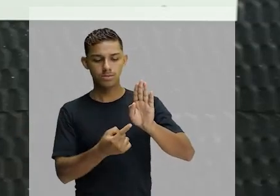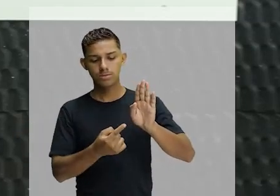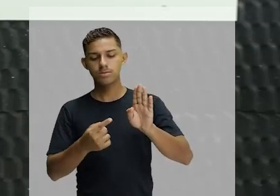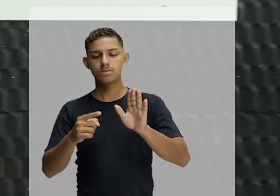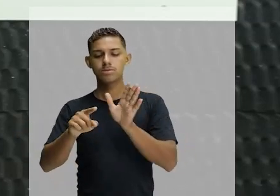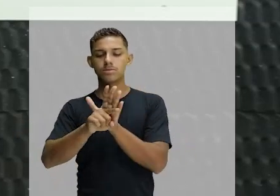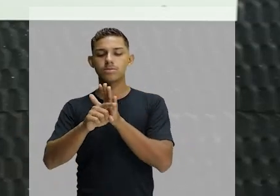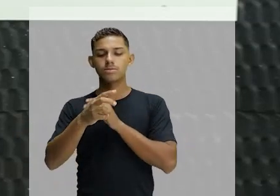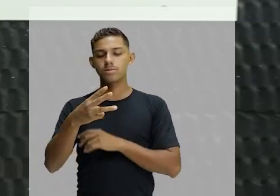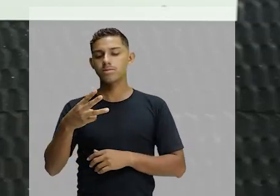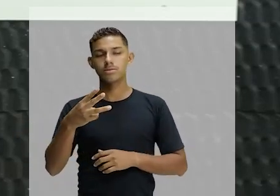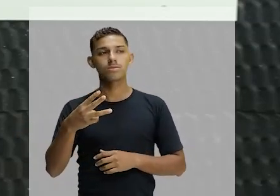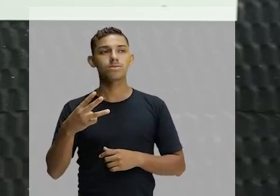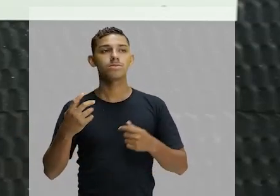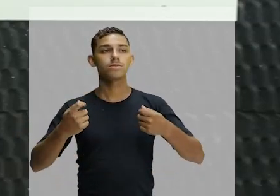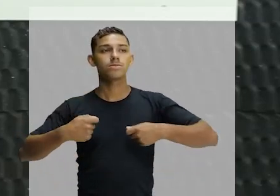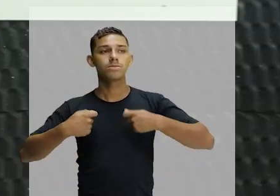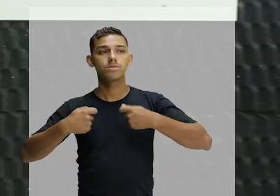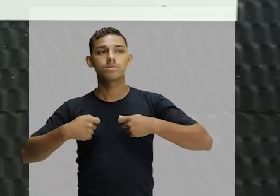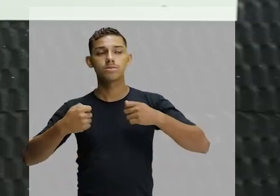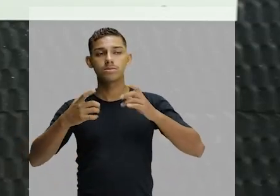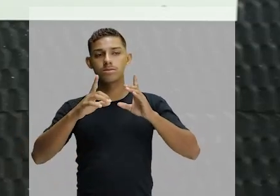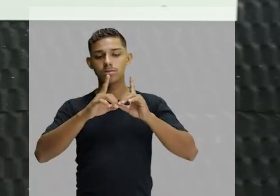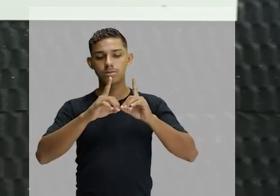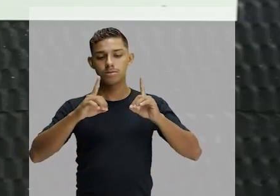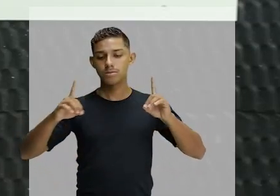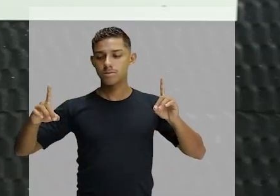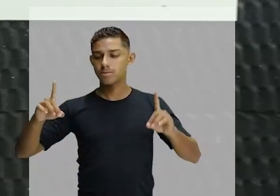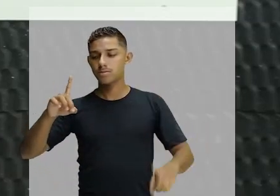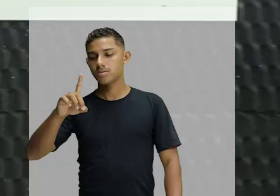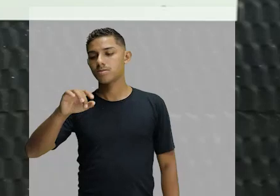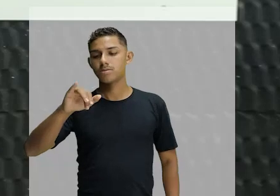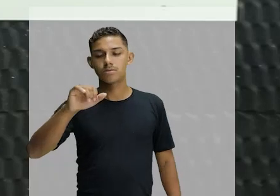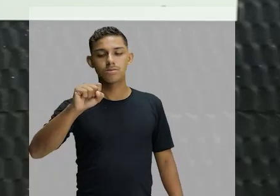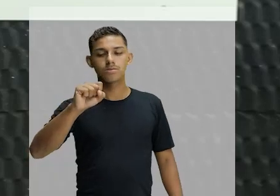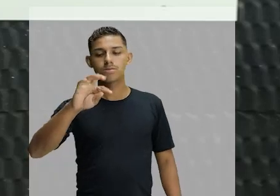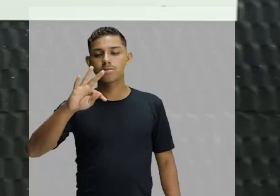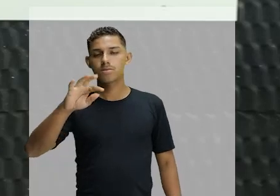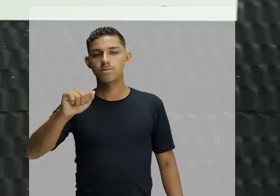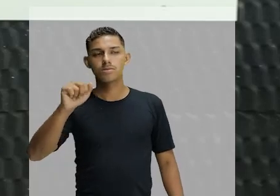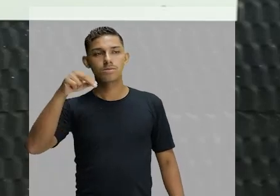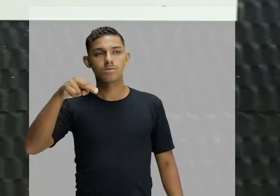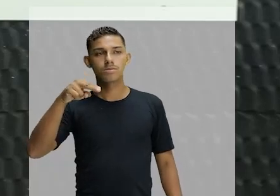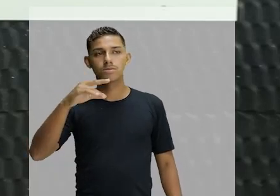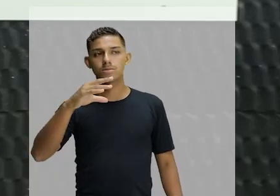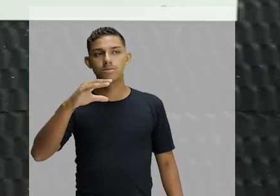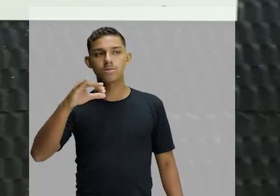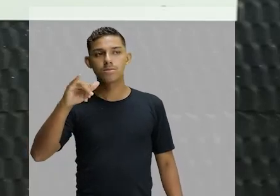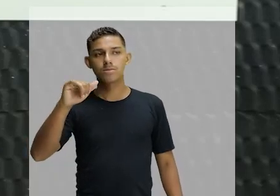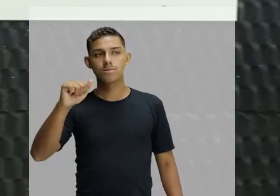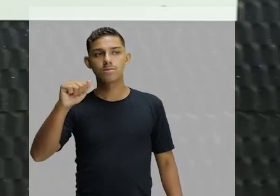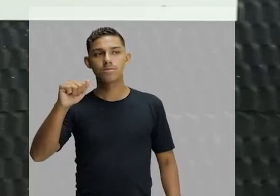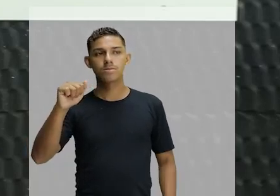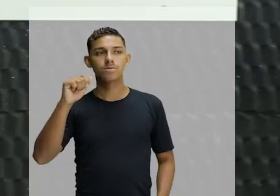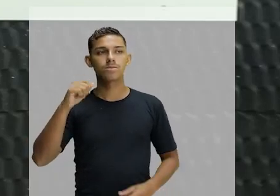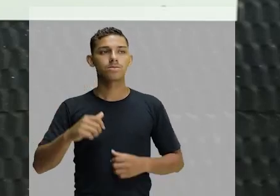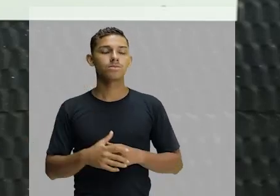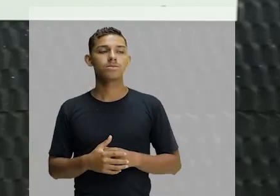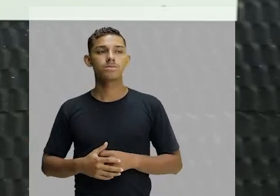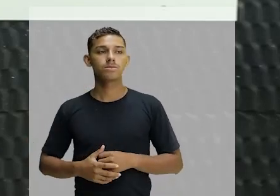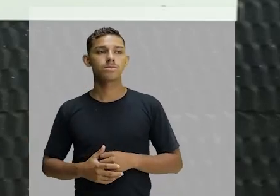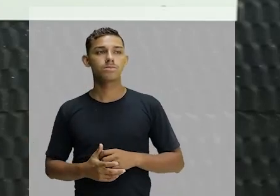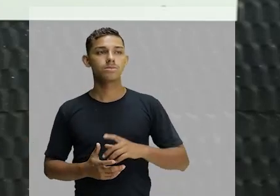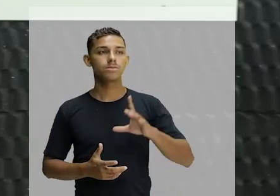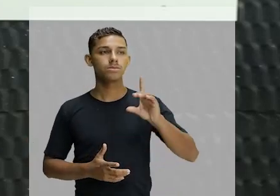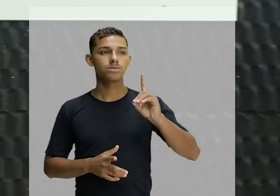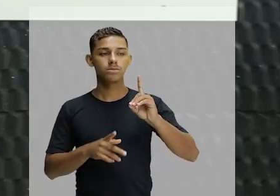e 0, isso quer dizer que a distância do ponto P ao centro O, isso aqui vai